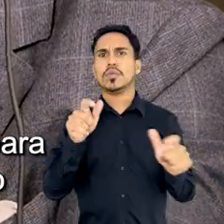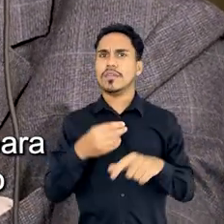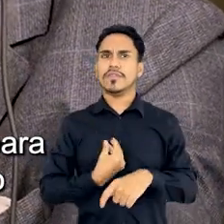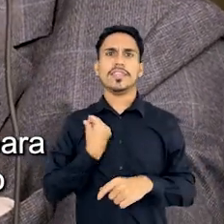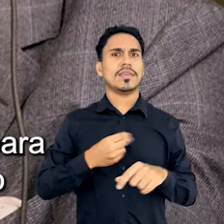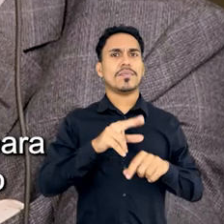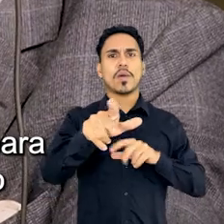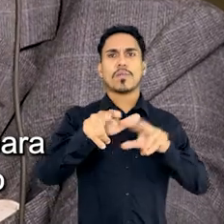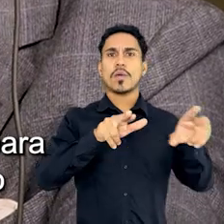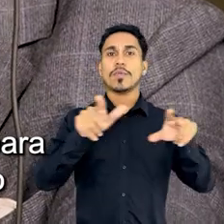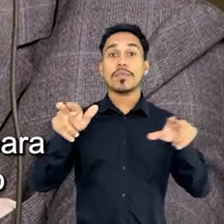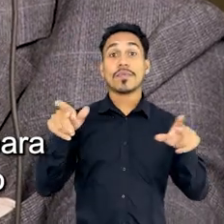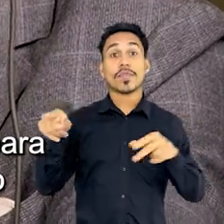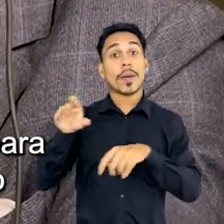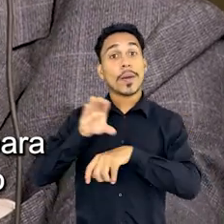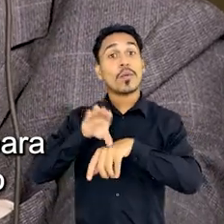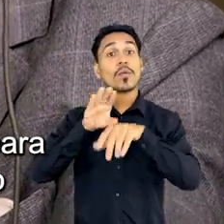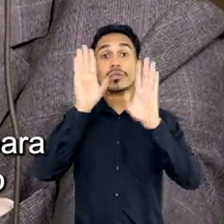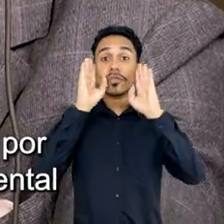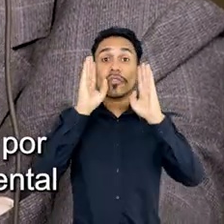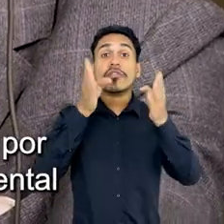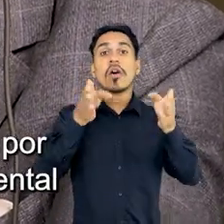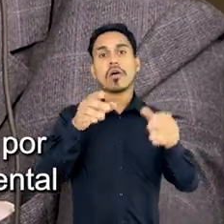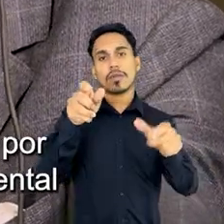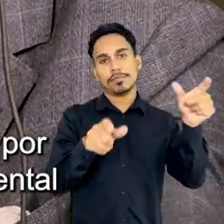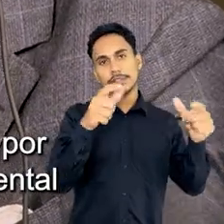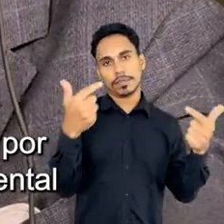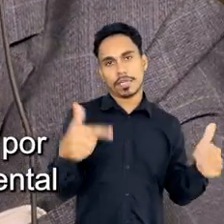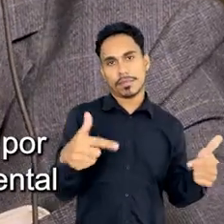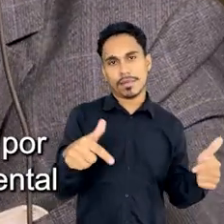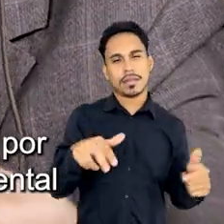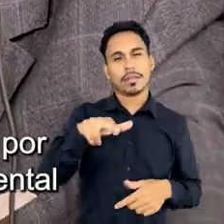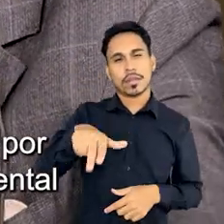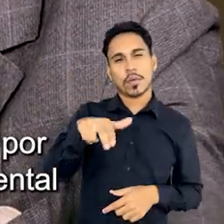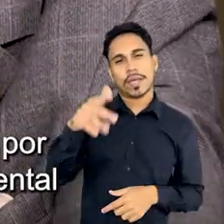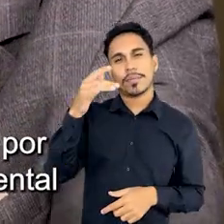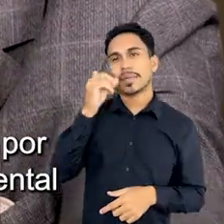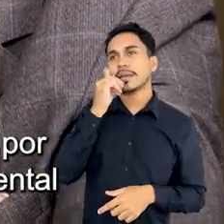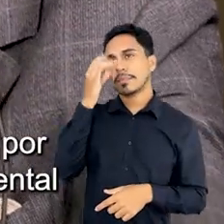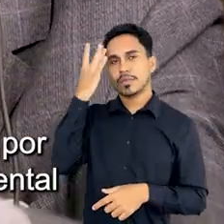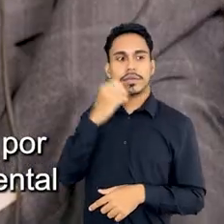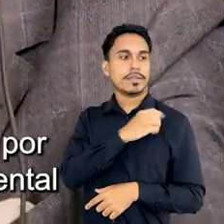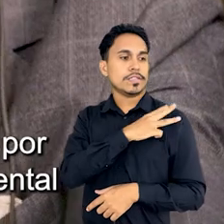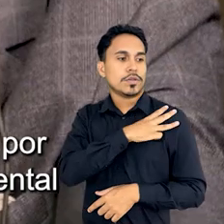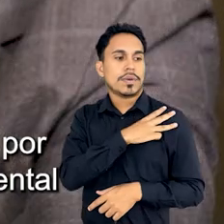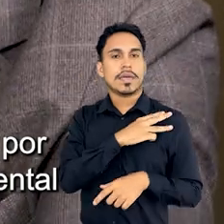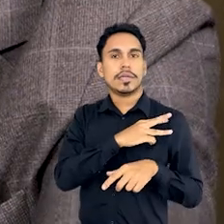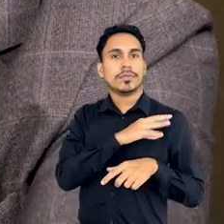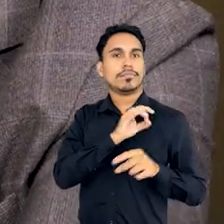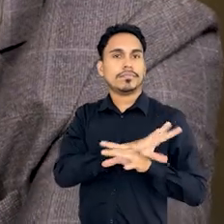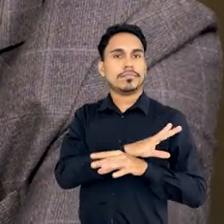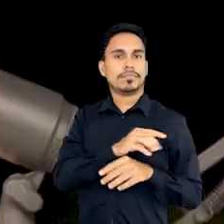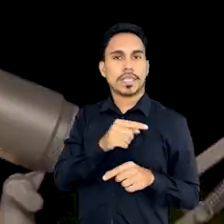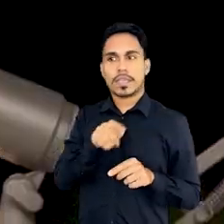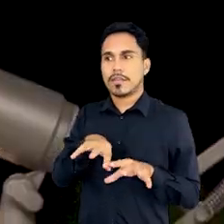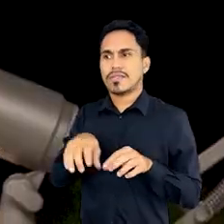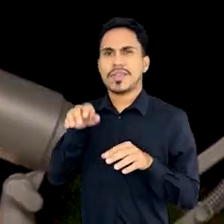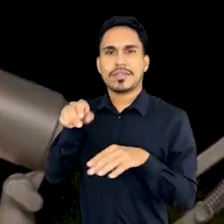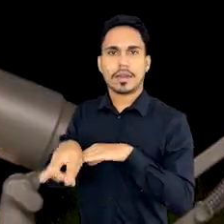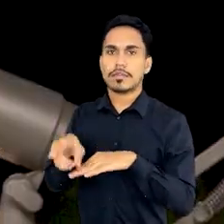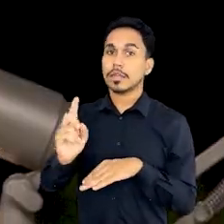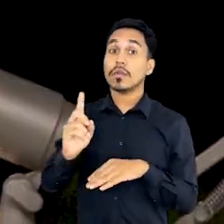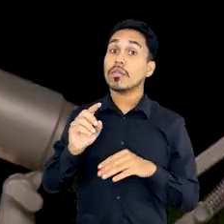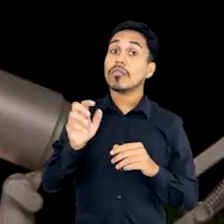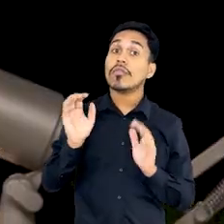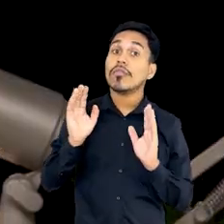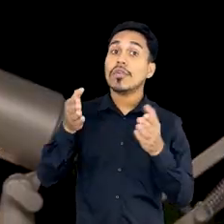preparado para o trabalhador uhum né não é um curso preparado para aquele que não trabalha e acabou de sair por exemplo no ensino médio no ensino fundamental para cursar a gente tem uma